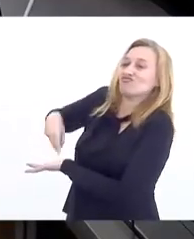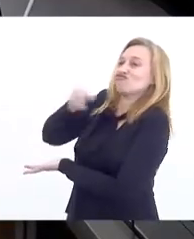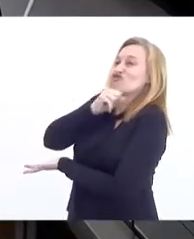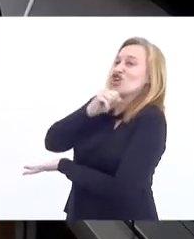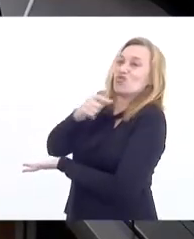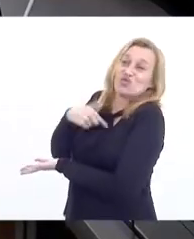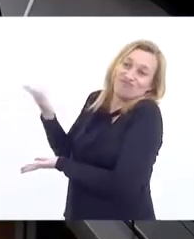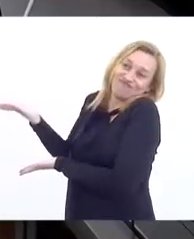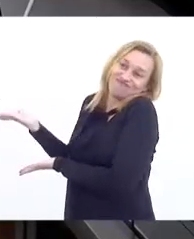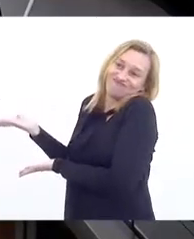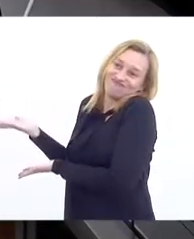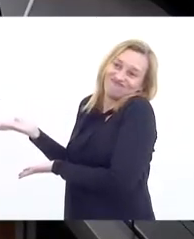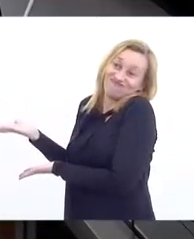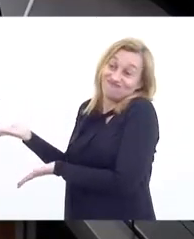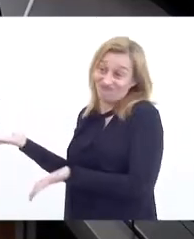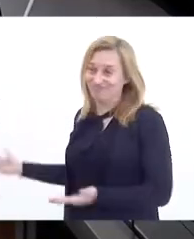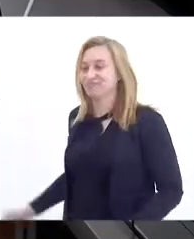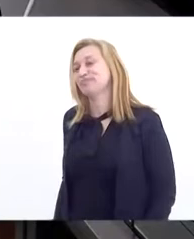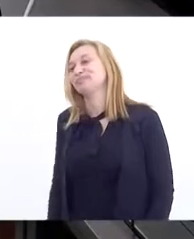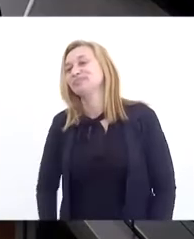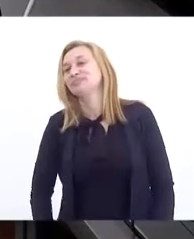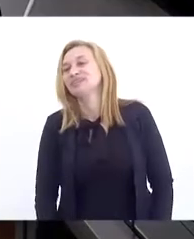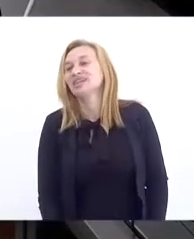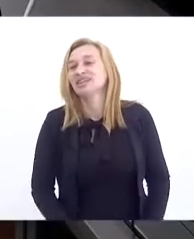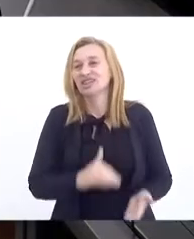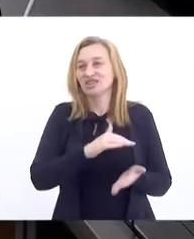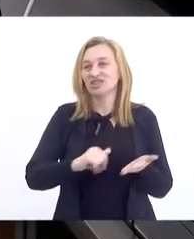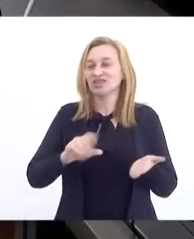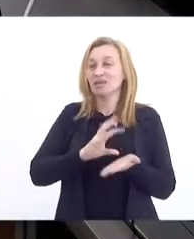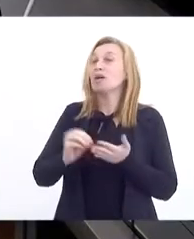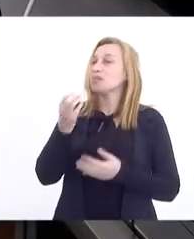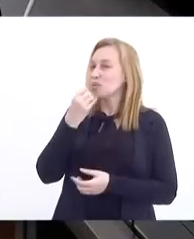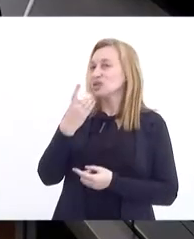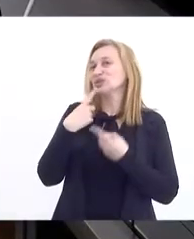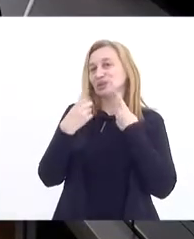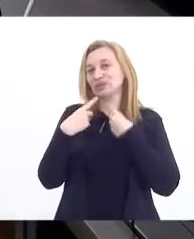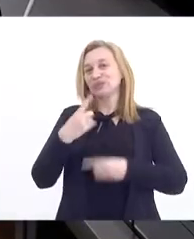Retirado de pauta, pedido de vista. Mas boa discussão, boa.